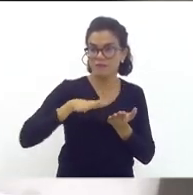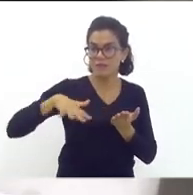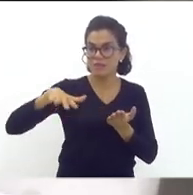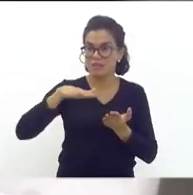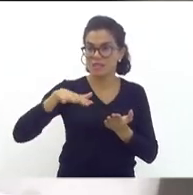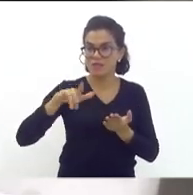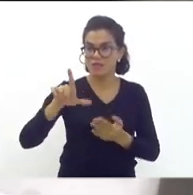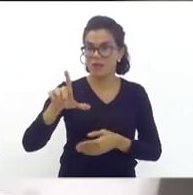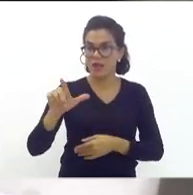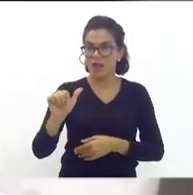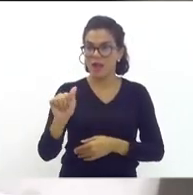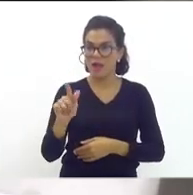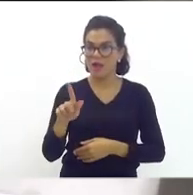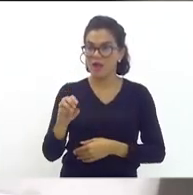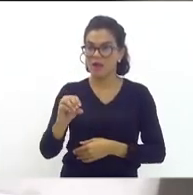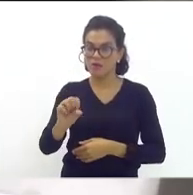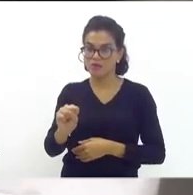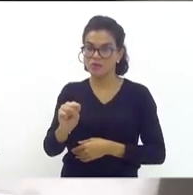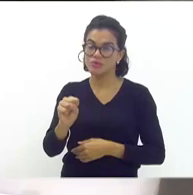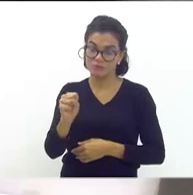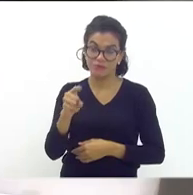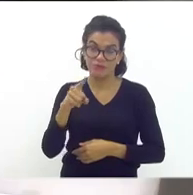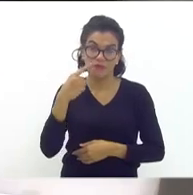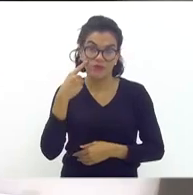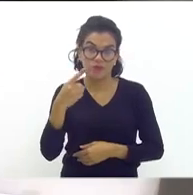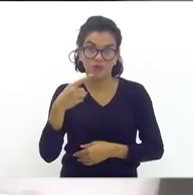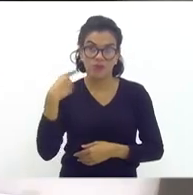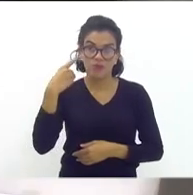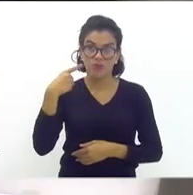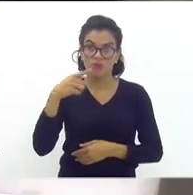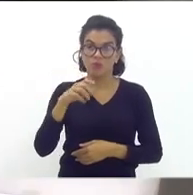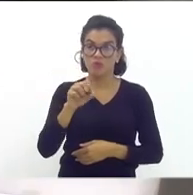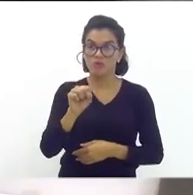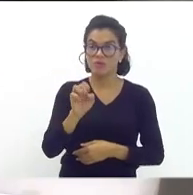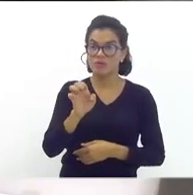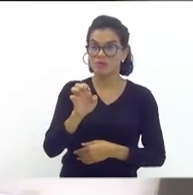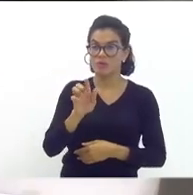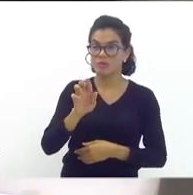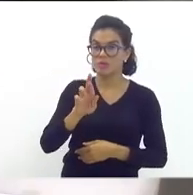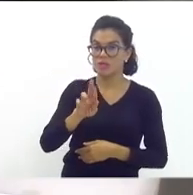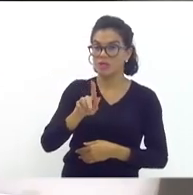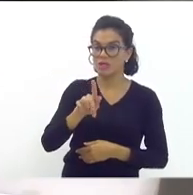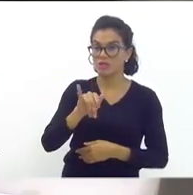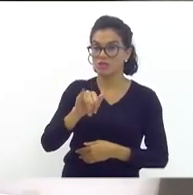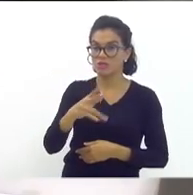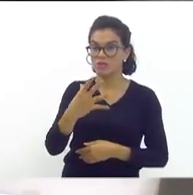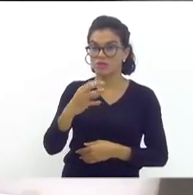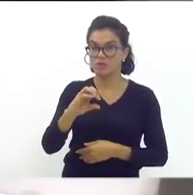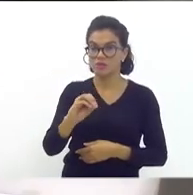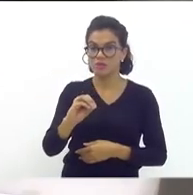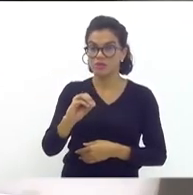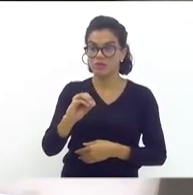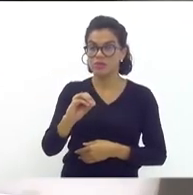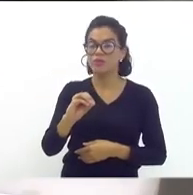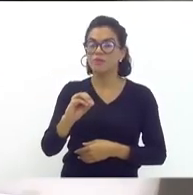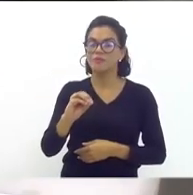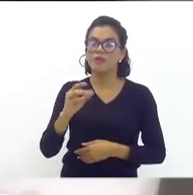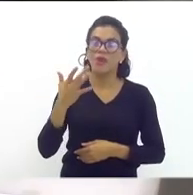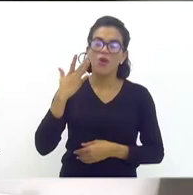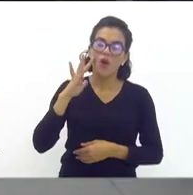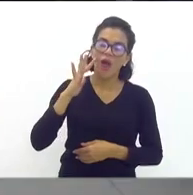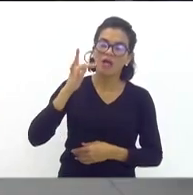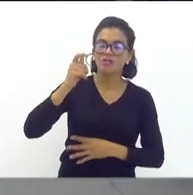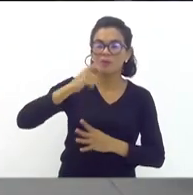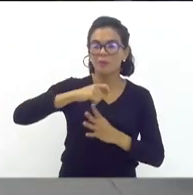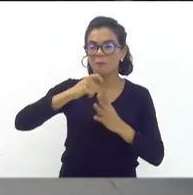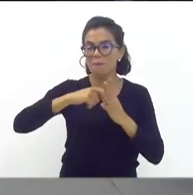inclusive Doutor Serginho a gente tem tá marcando pro pro final desse mês